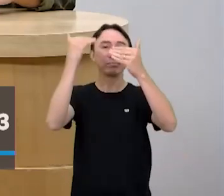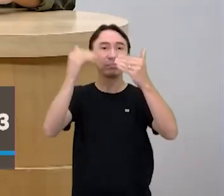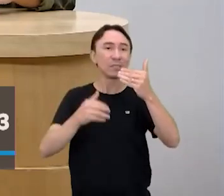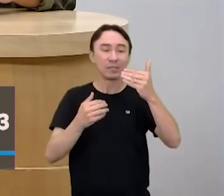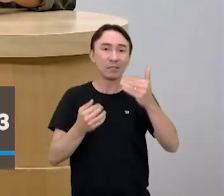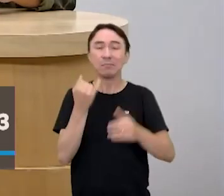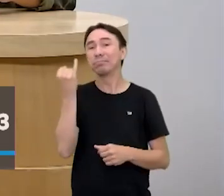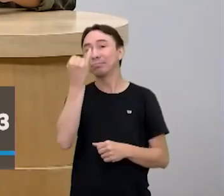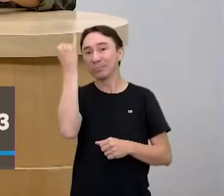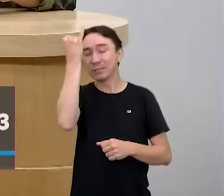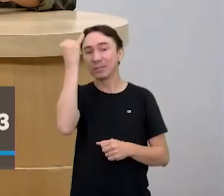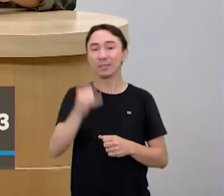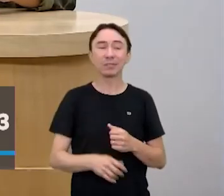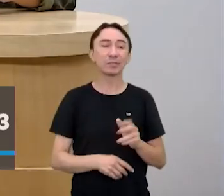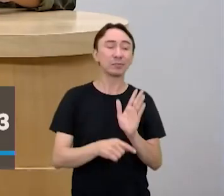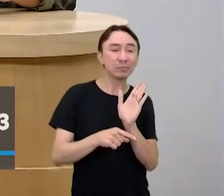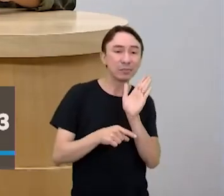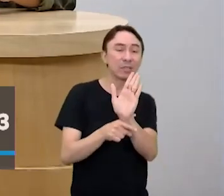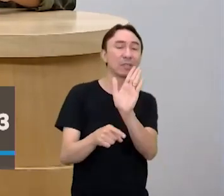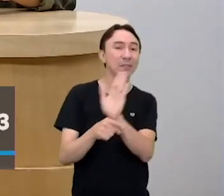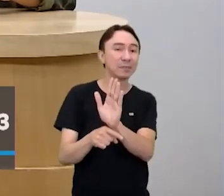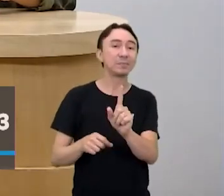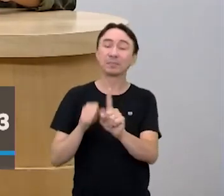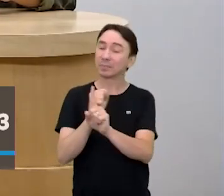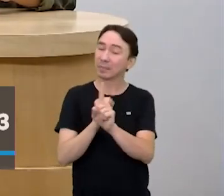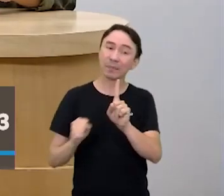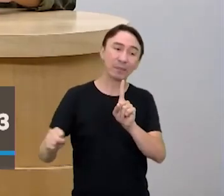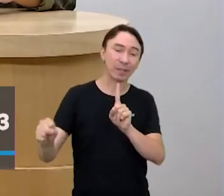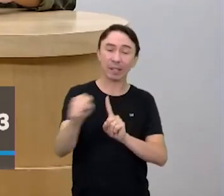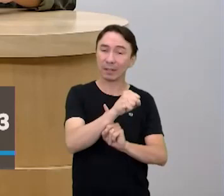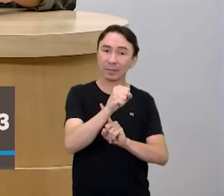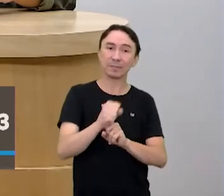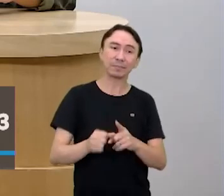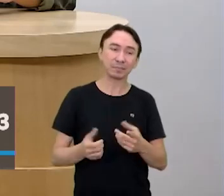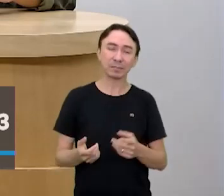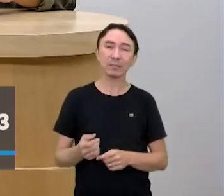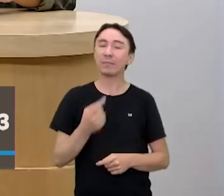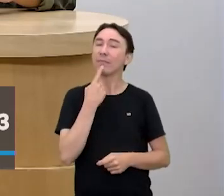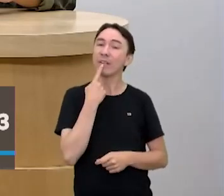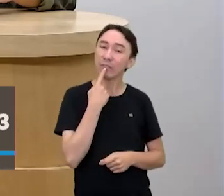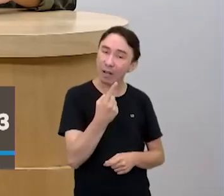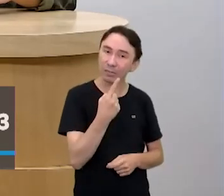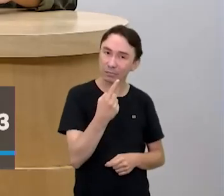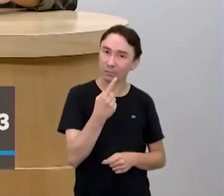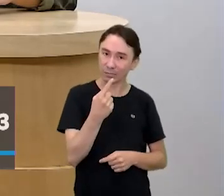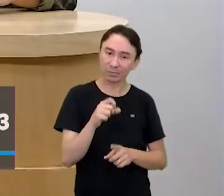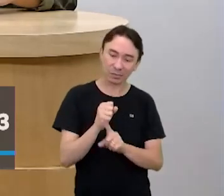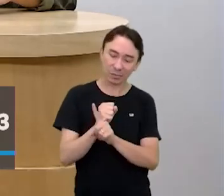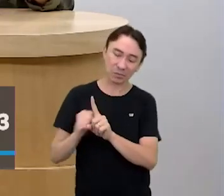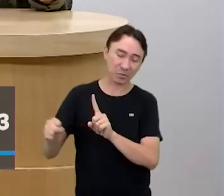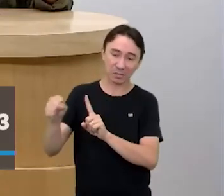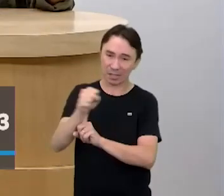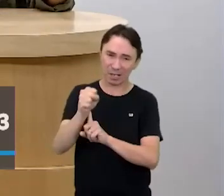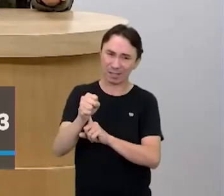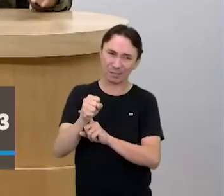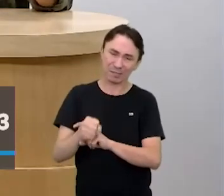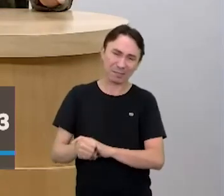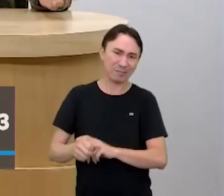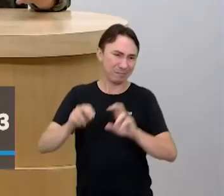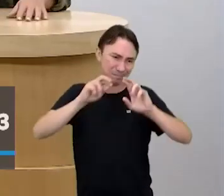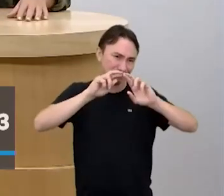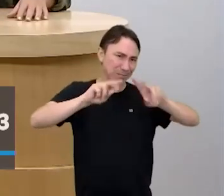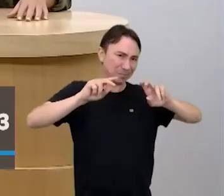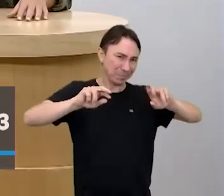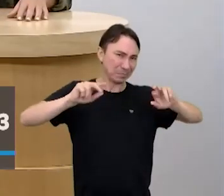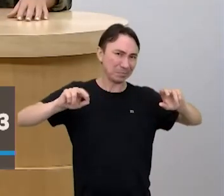construir a sociedade, de entender o outro. E quando eu falo sociedade, eu digo sociedades, né? Porque nós somos diversos. Sim, povos, culturas, né?